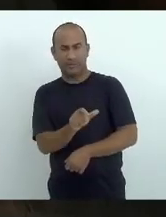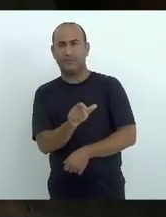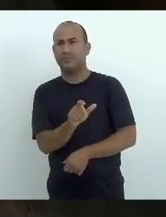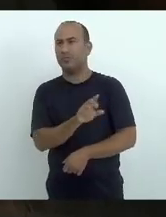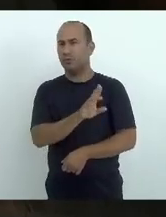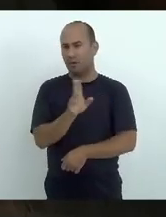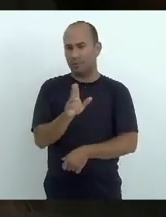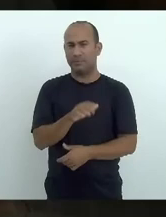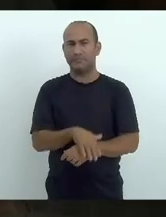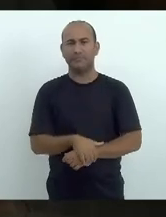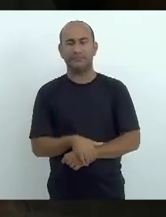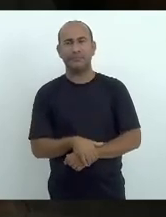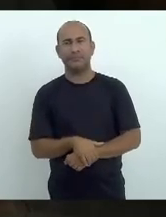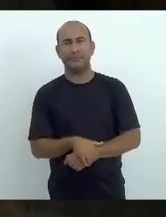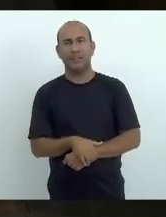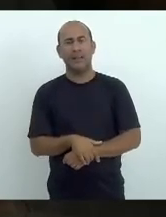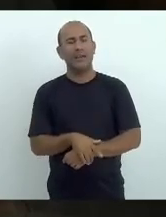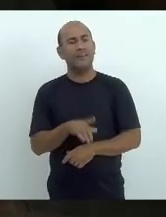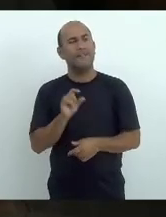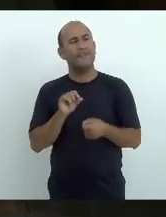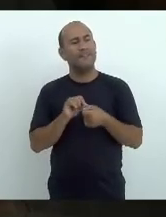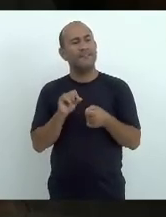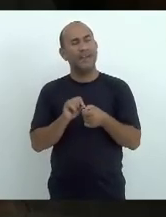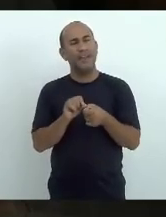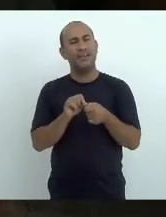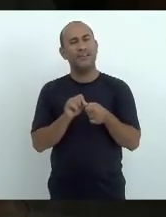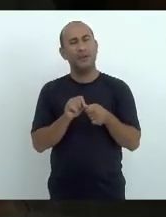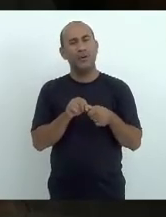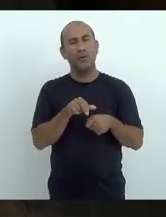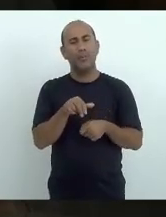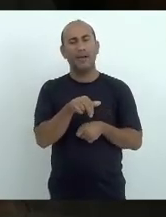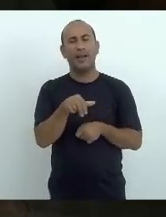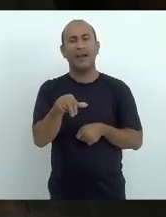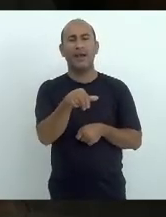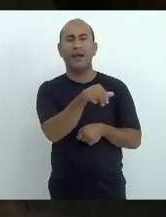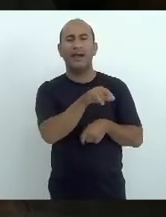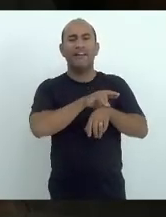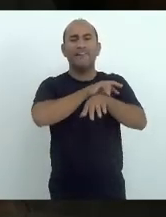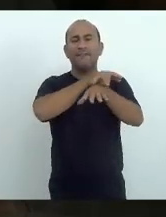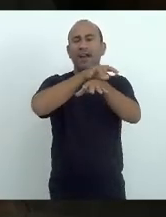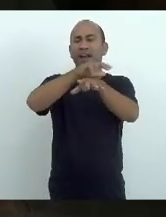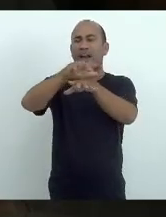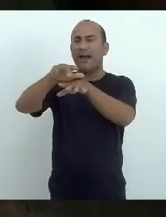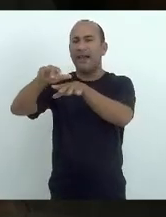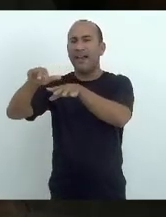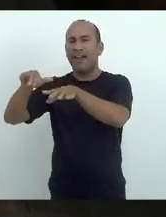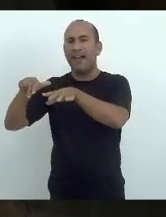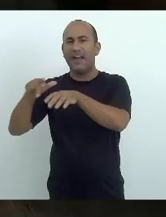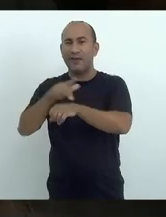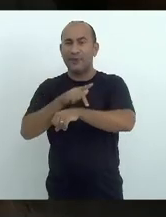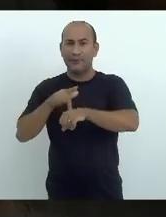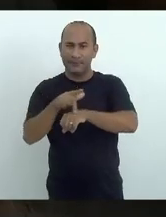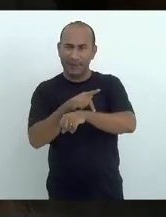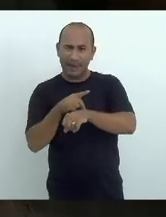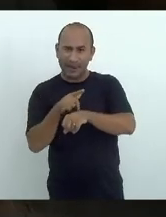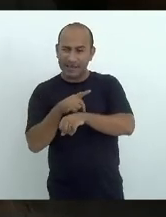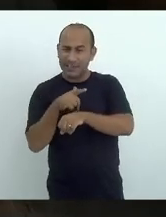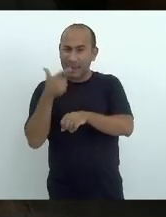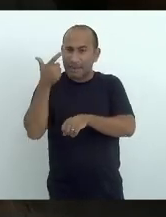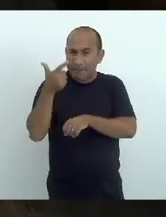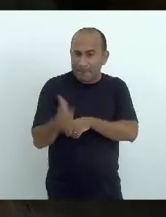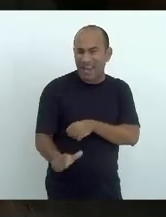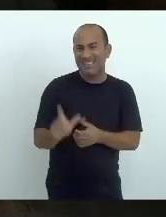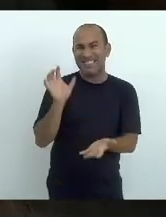Varoufakis, fez uma peregrinação, né, pelos vários países, sobretudo os mais centrais da